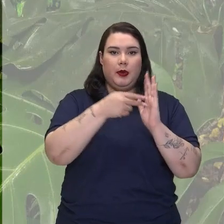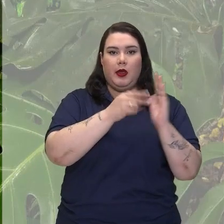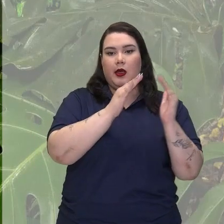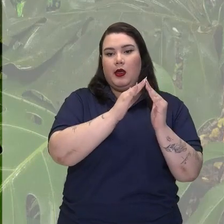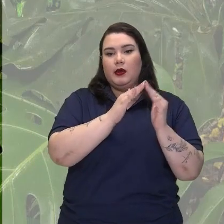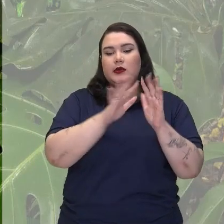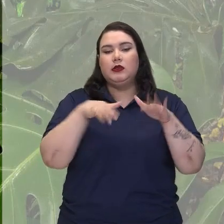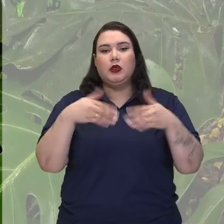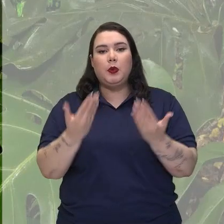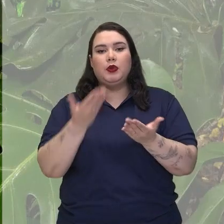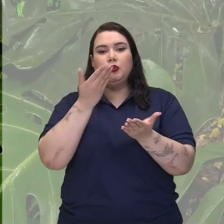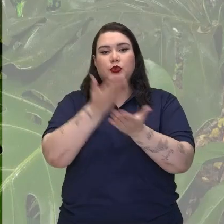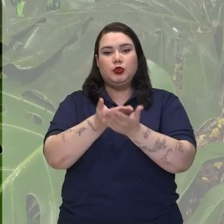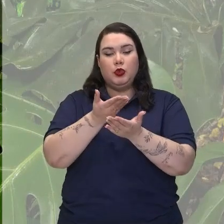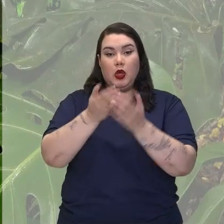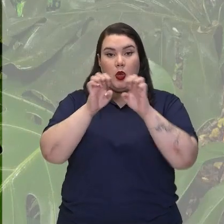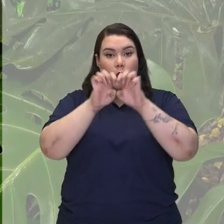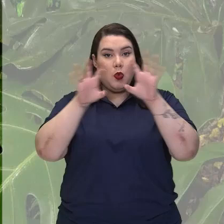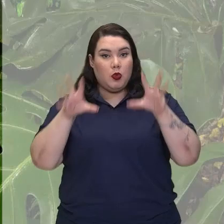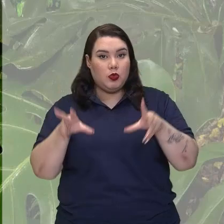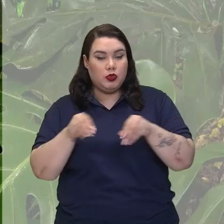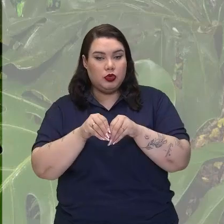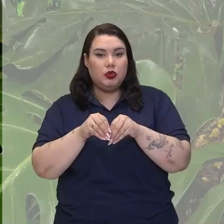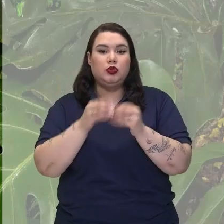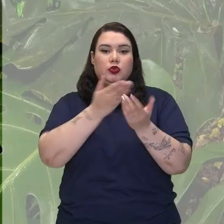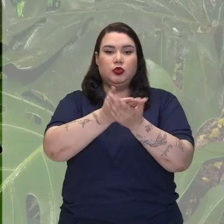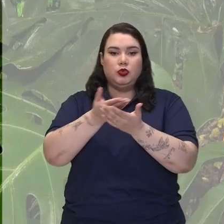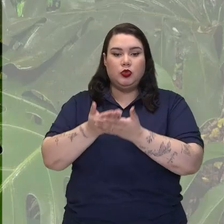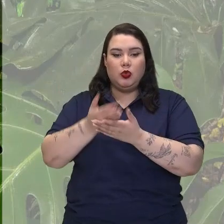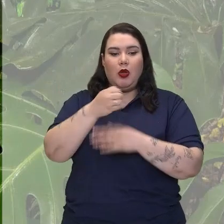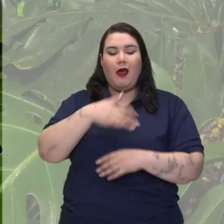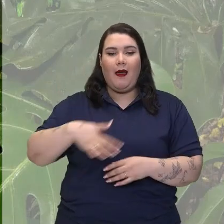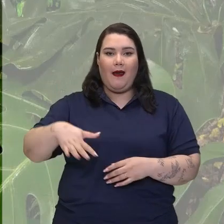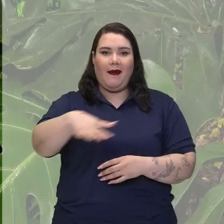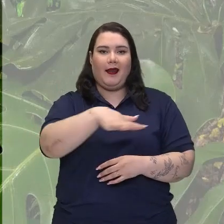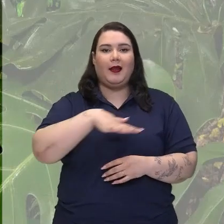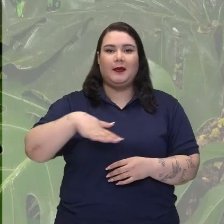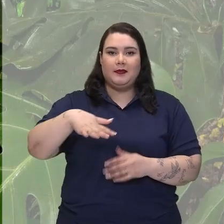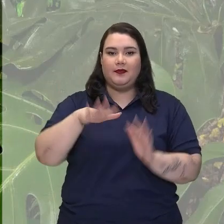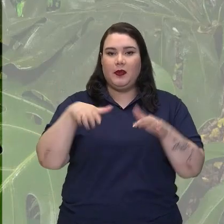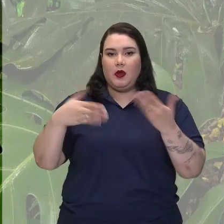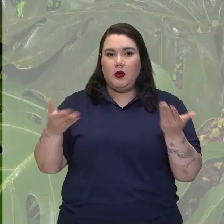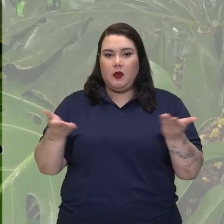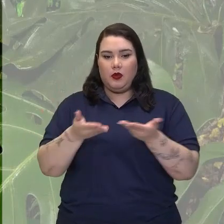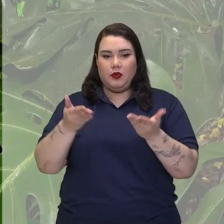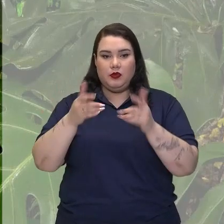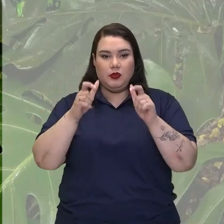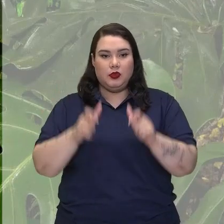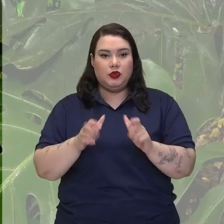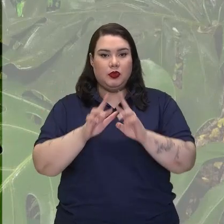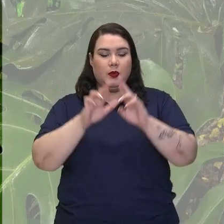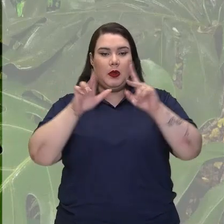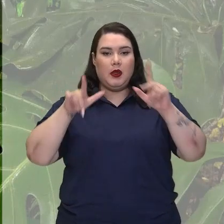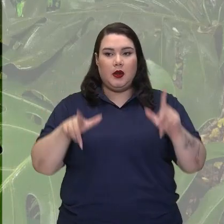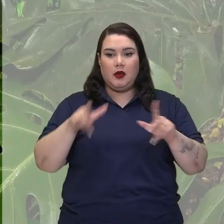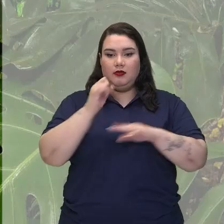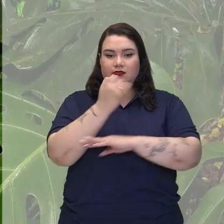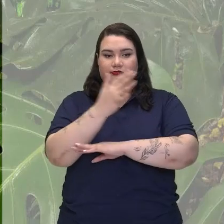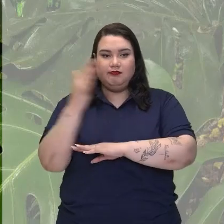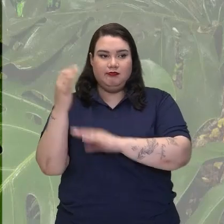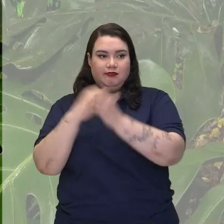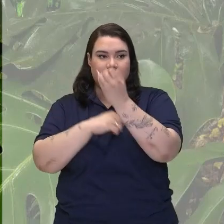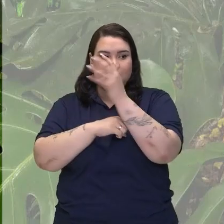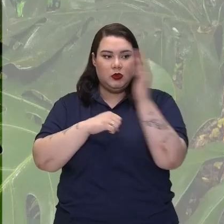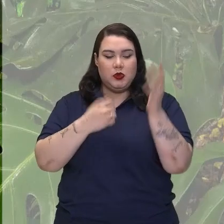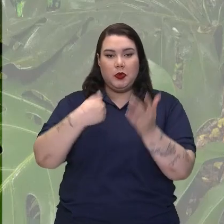falamos de ecologia, nós estudamos o espaço, Então, aqui a gente está no espaço diferenciado para a gente começar